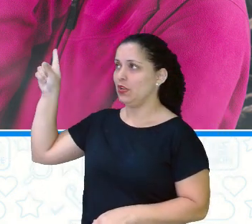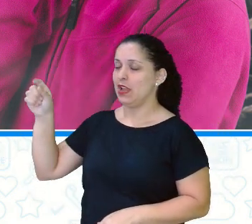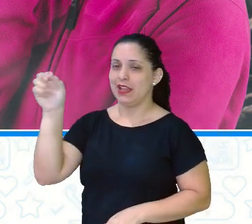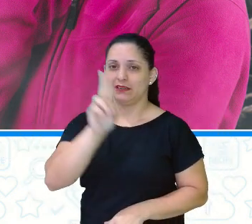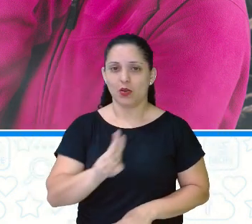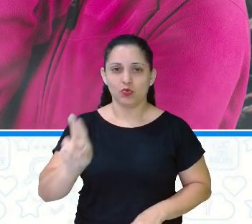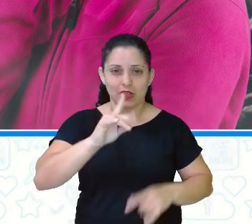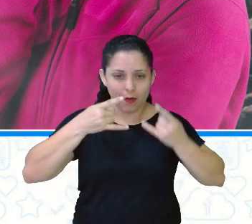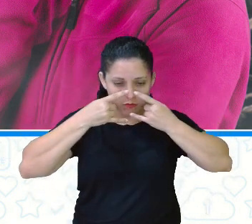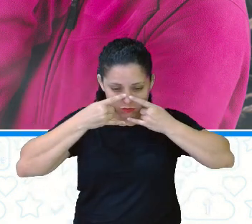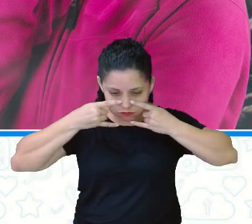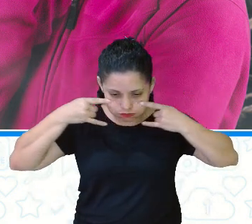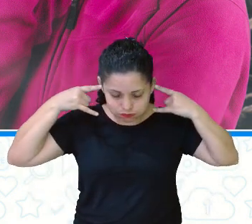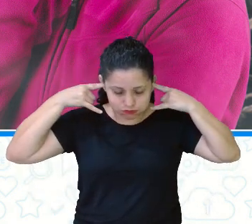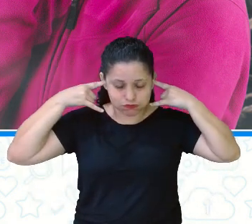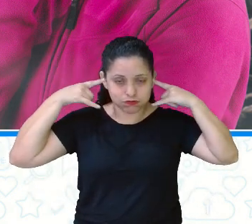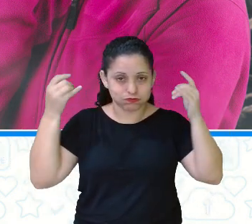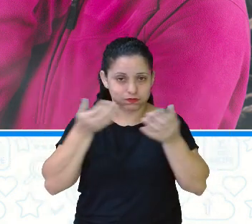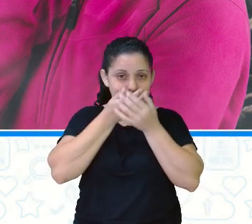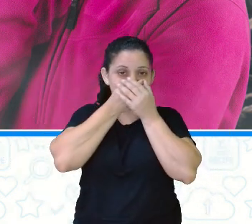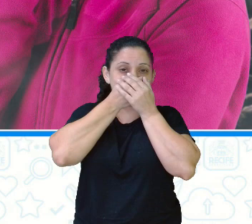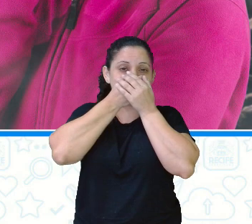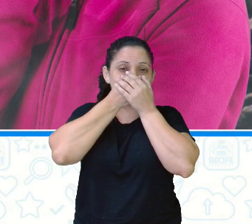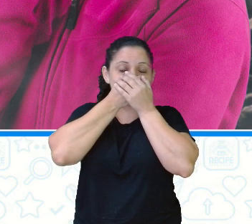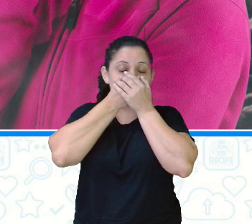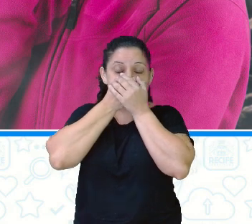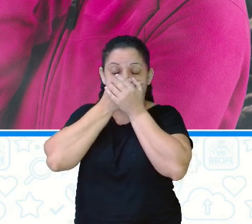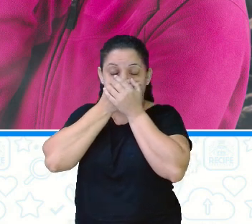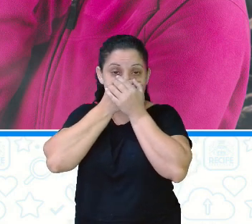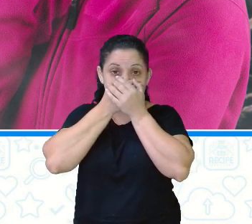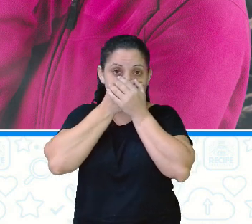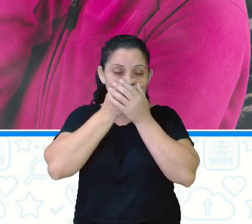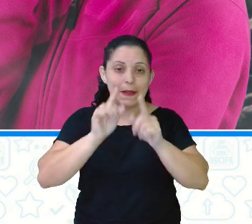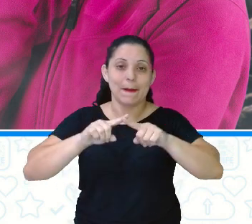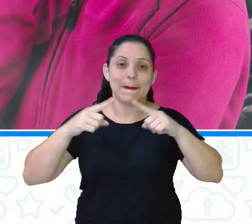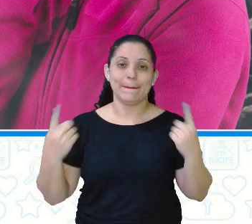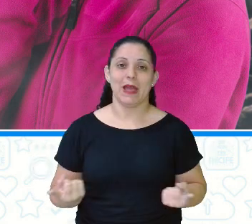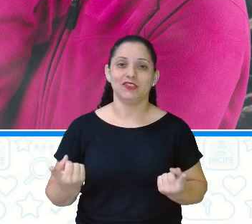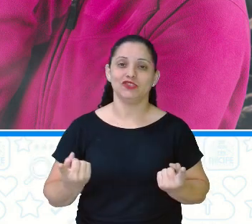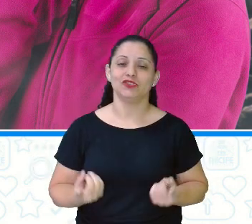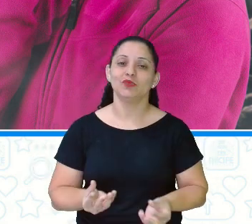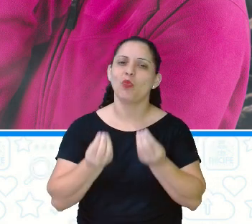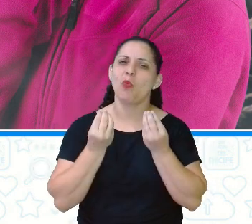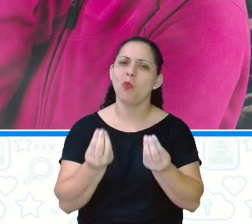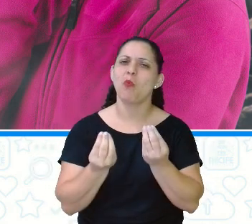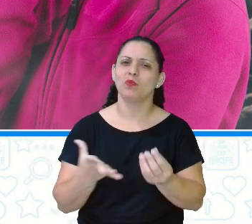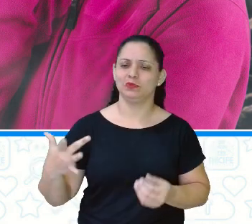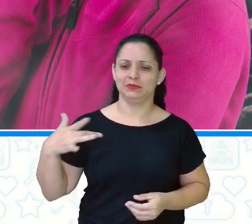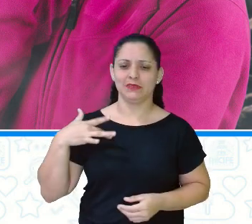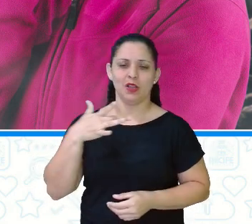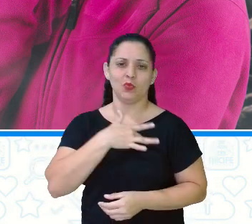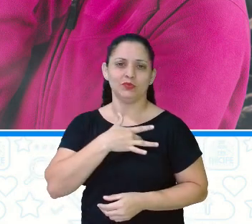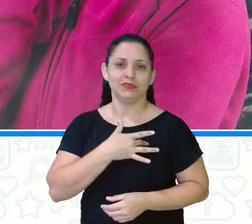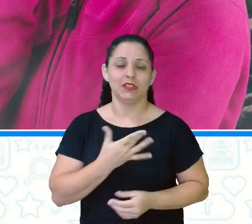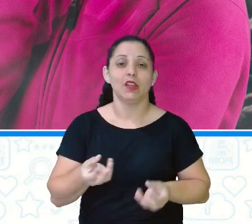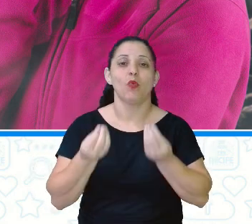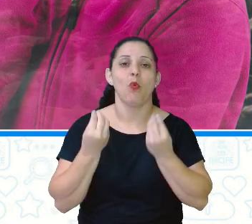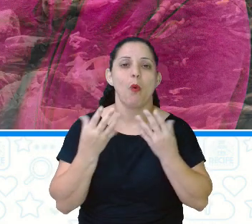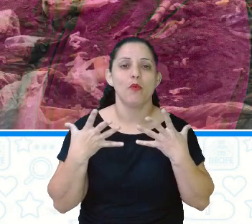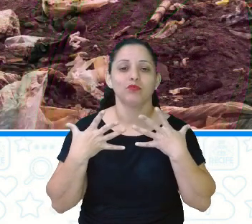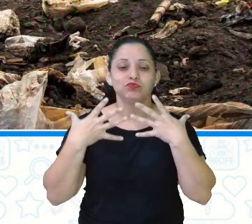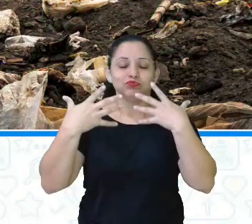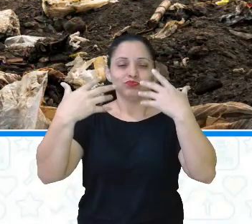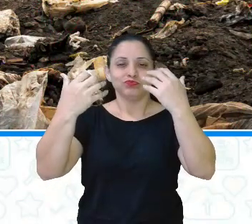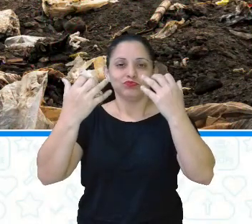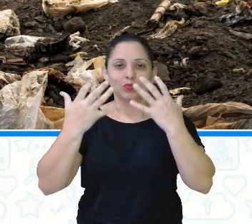usando máscara, mas mesmo assim não é o suficiente para fazer com que ela não respire toda